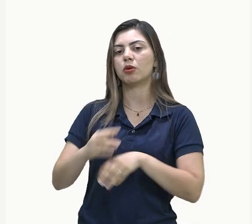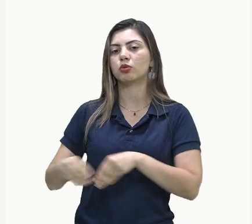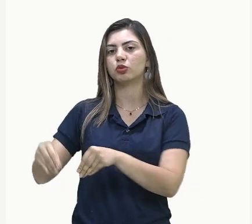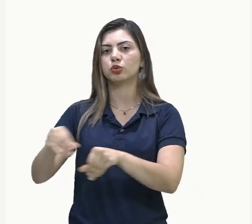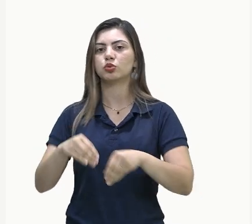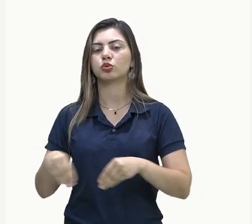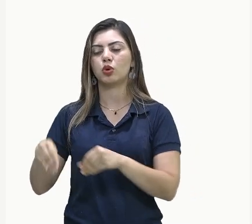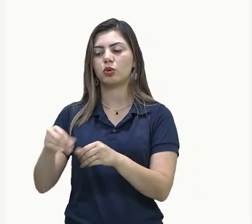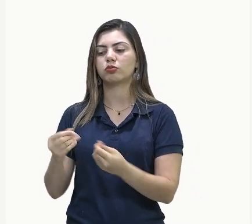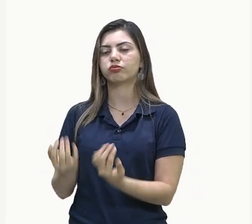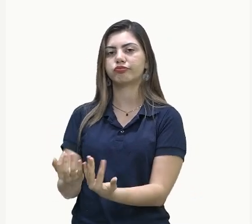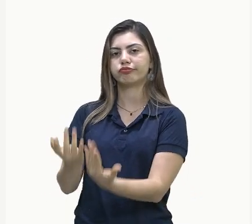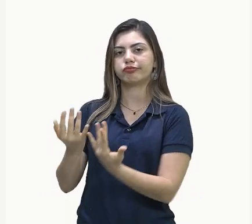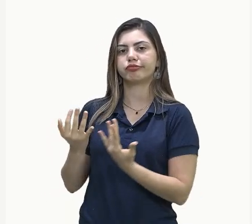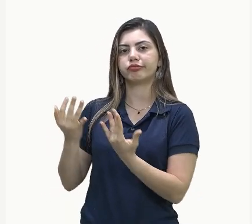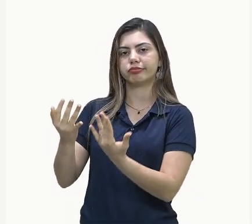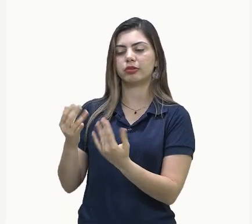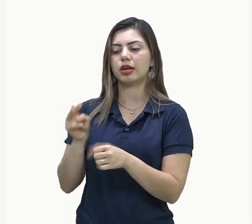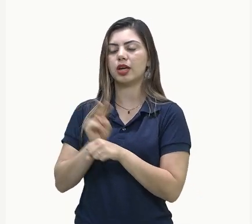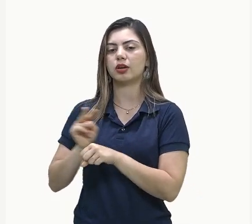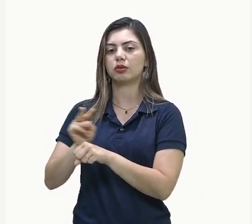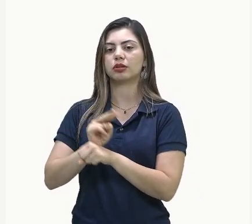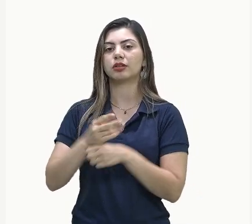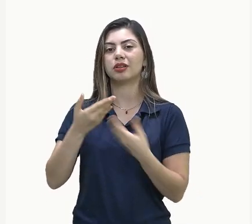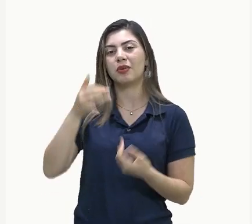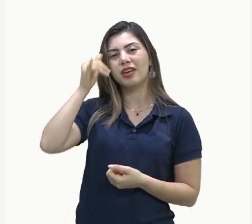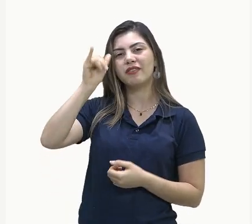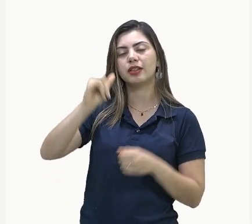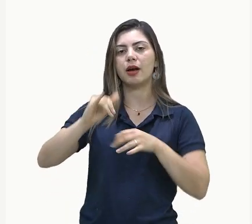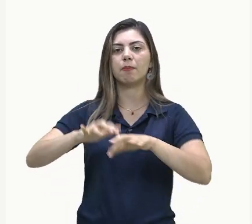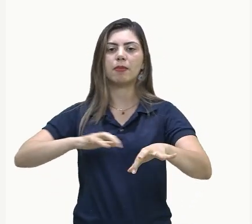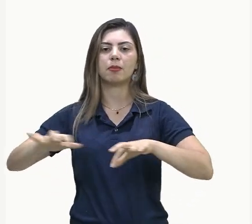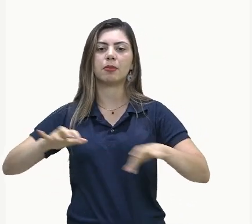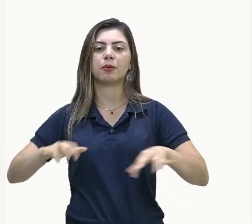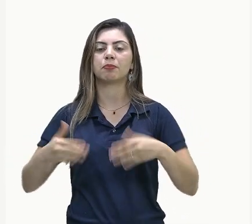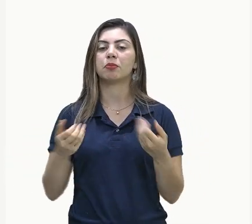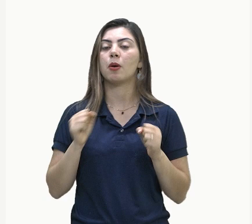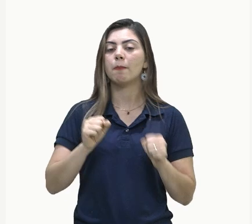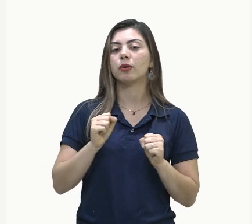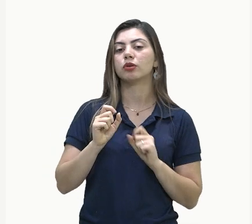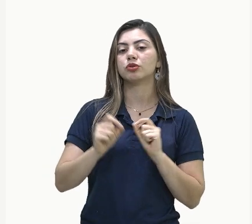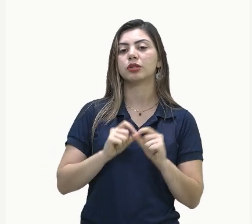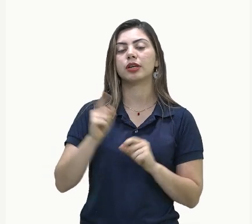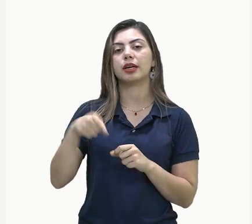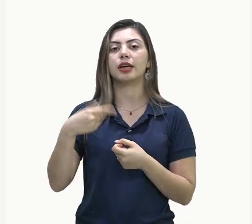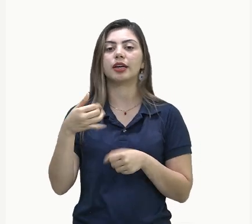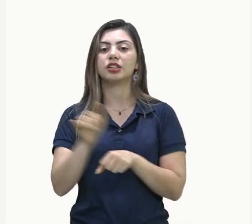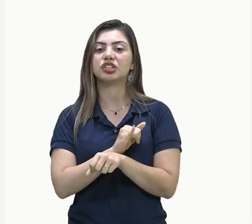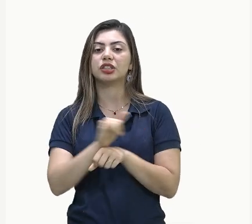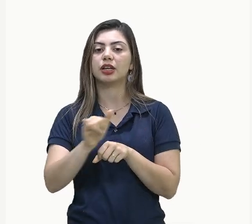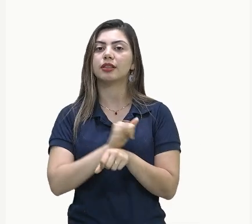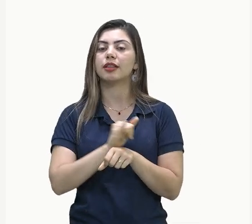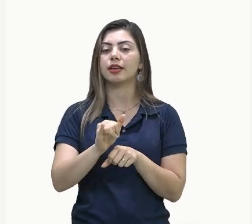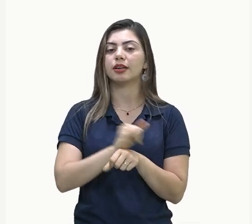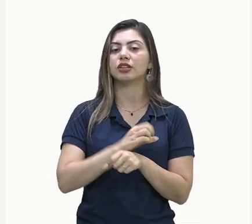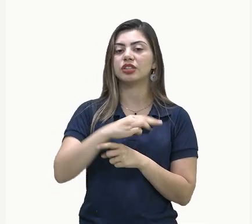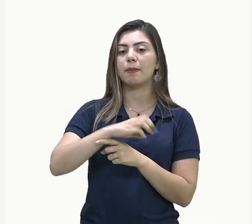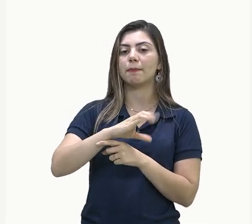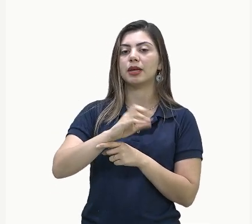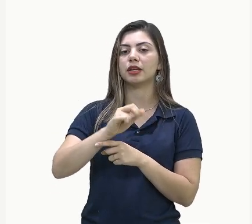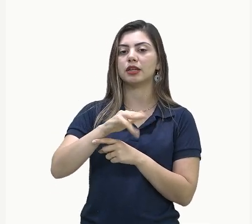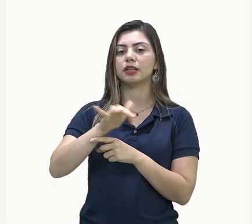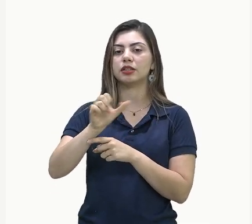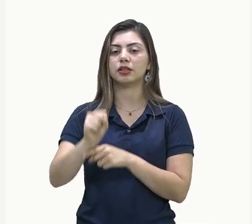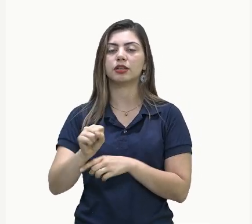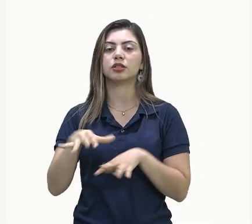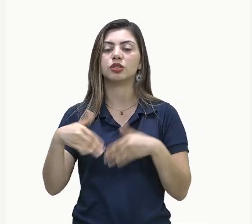solo, evitando ali a erosão. Elas podem ser mecânicas, essas práticas de conservação, tá? Podem ser mecânicas